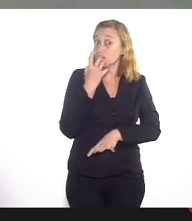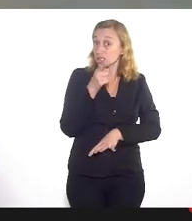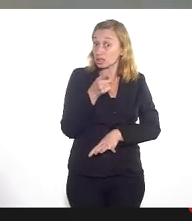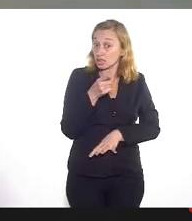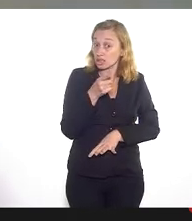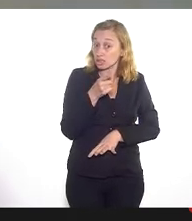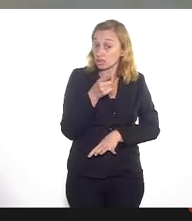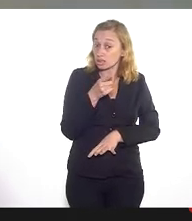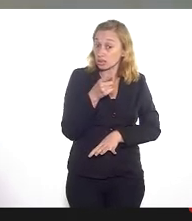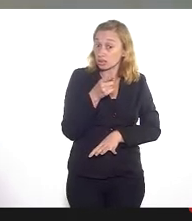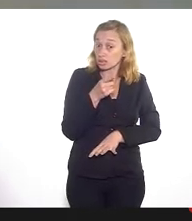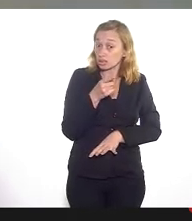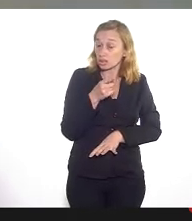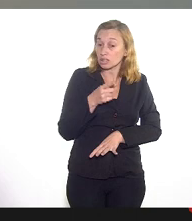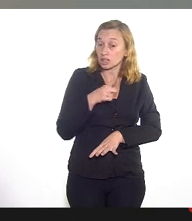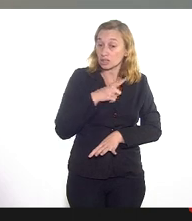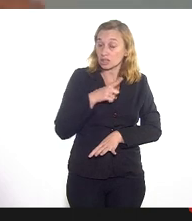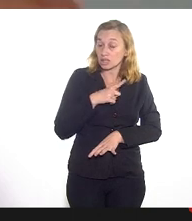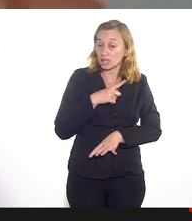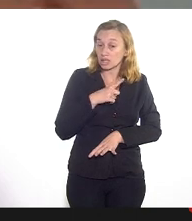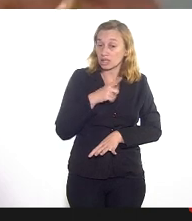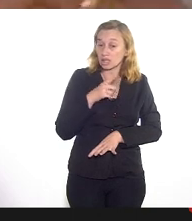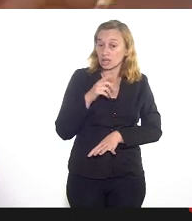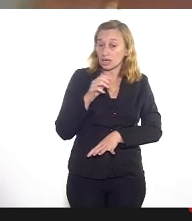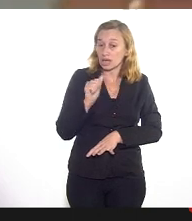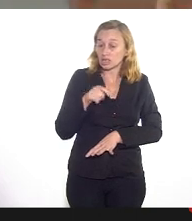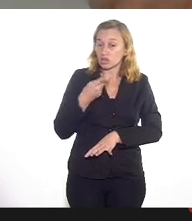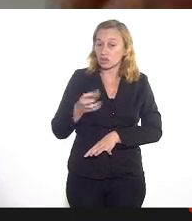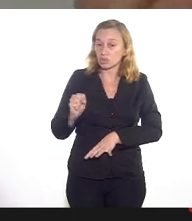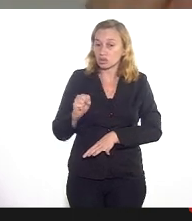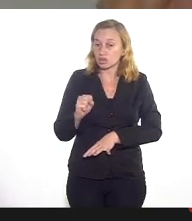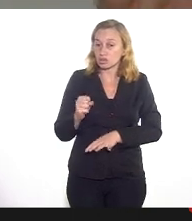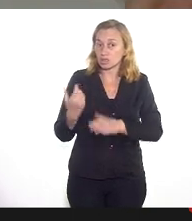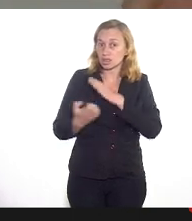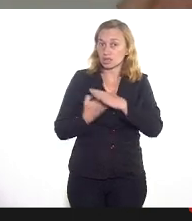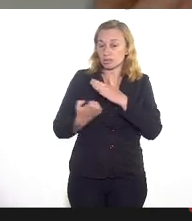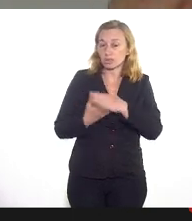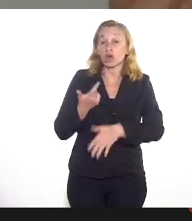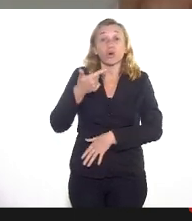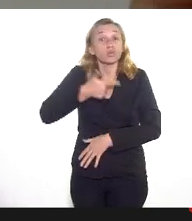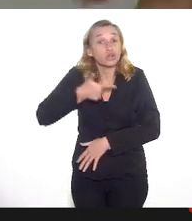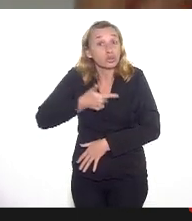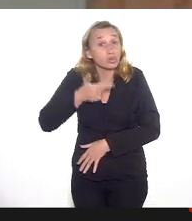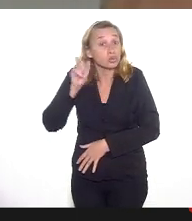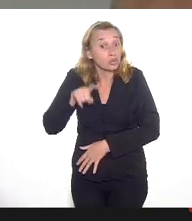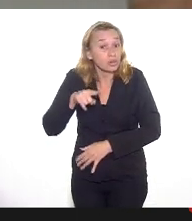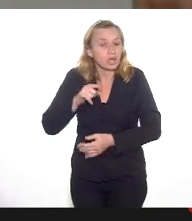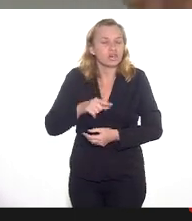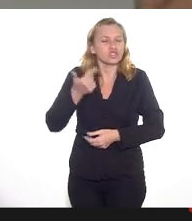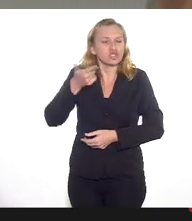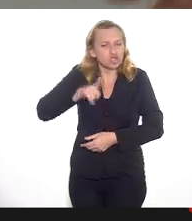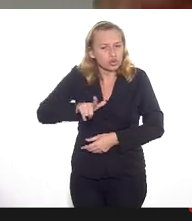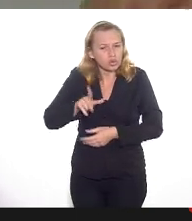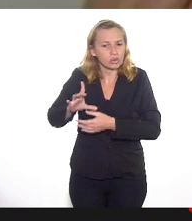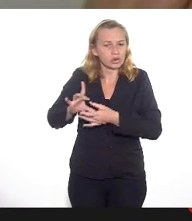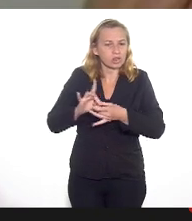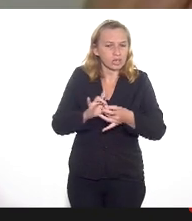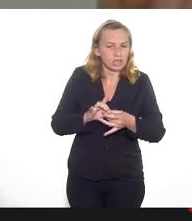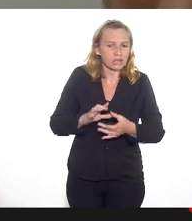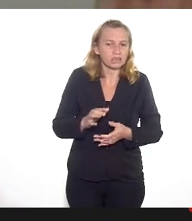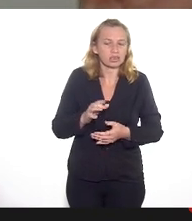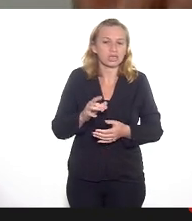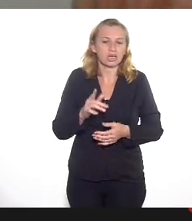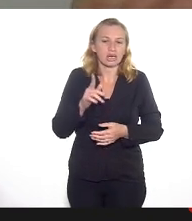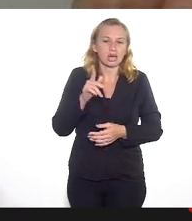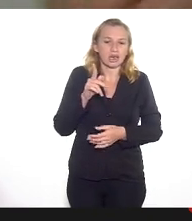quadro societário, para quem tem ações, inclusive, das empresas. O segundo ponto é, de novo, na linha do repete